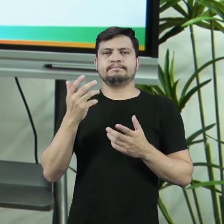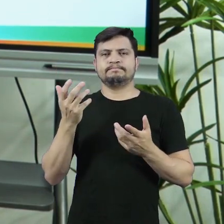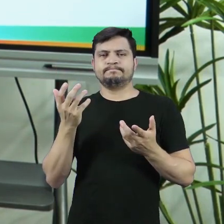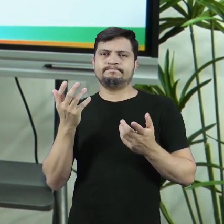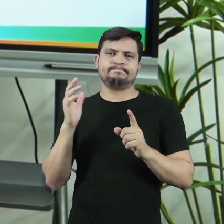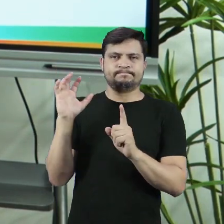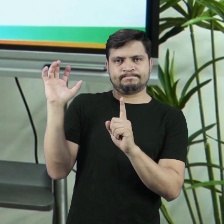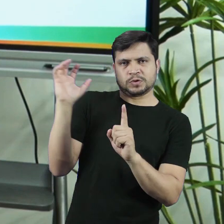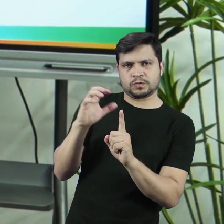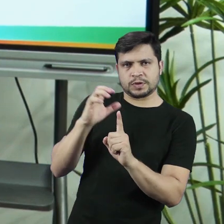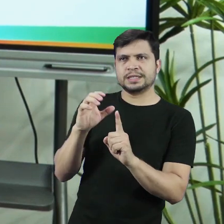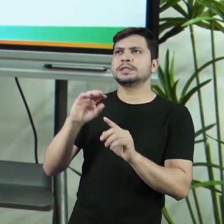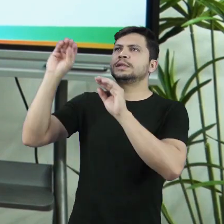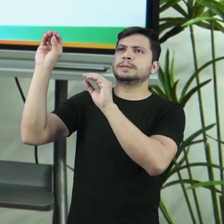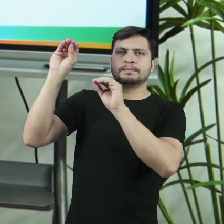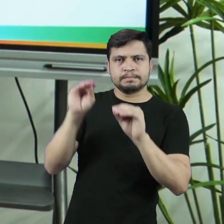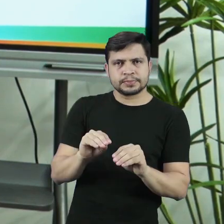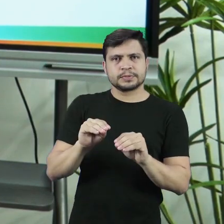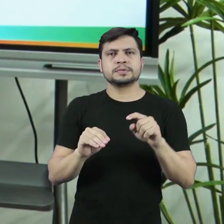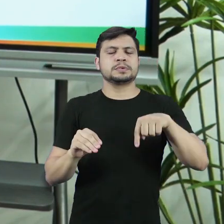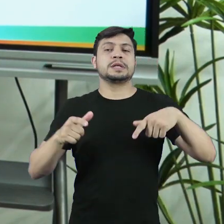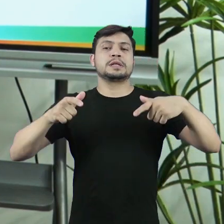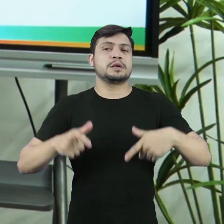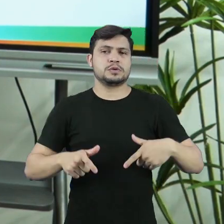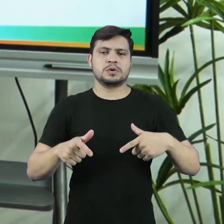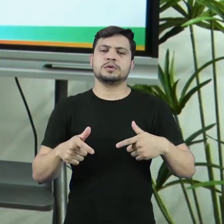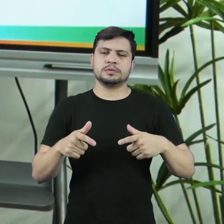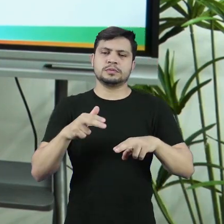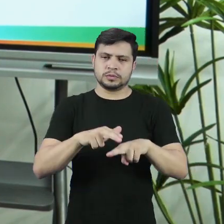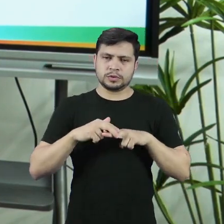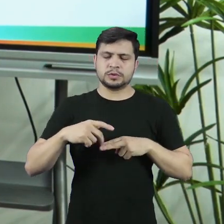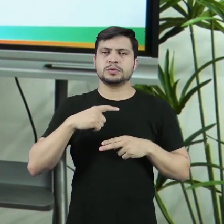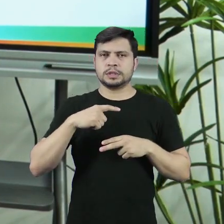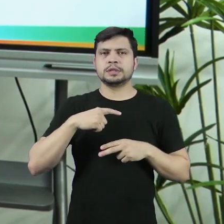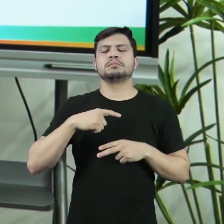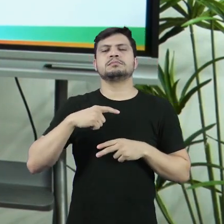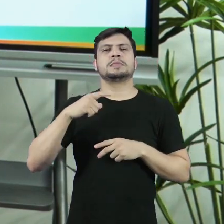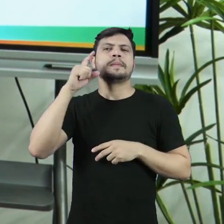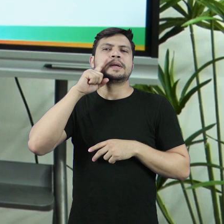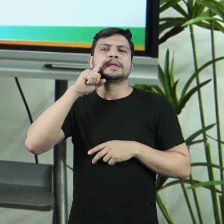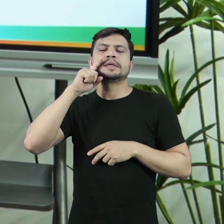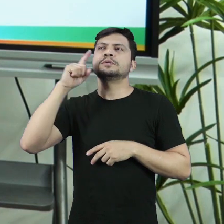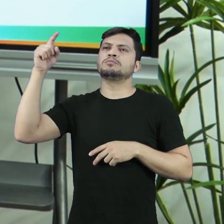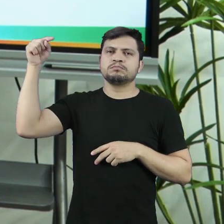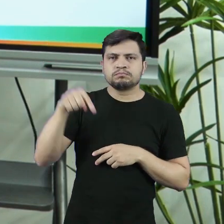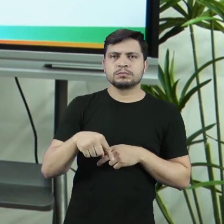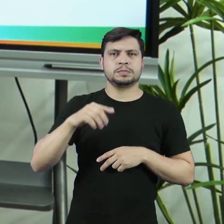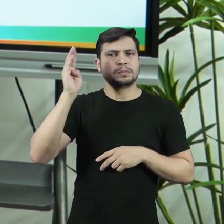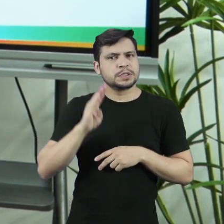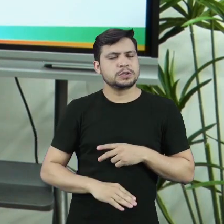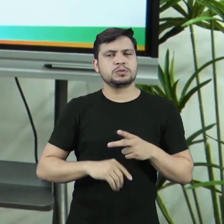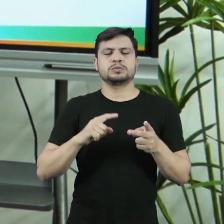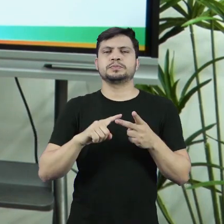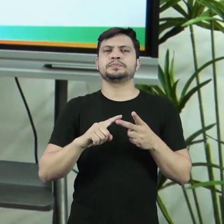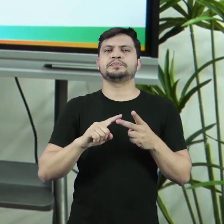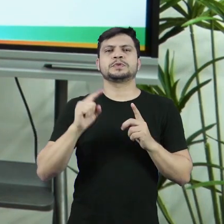que não poderia ser perdido por os soviéticos. Assim a gente tem intervenção norte-americana no Brasil, na Argentina, no Chile, países